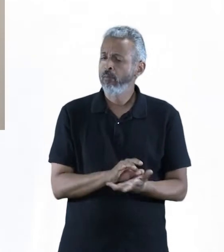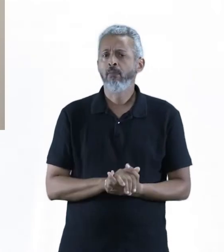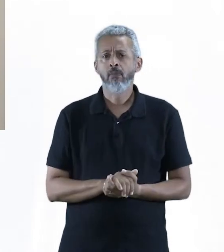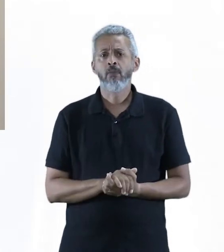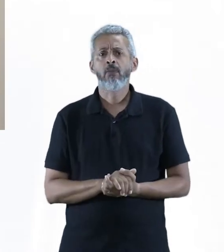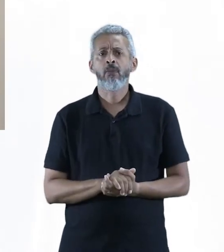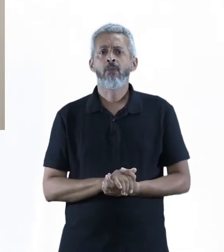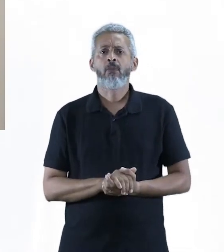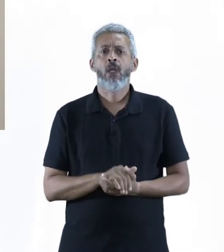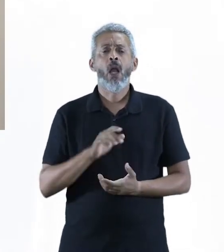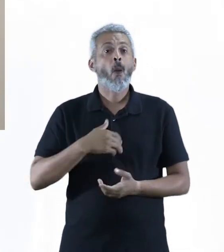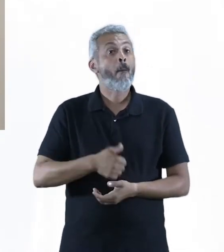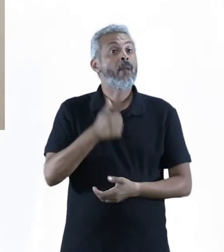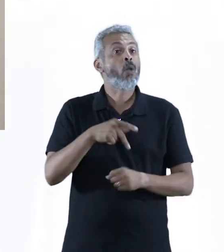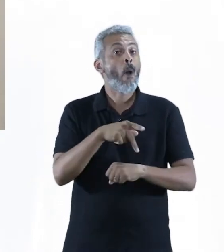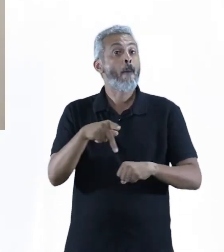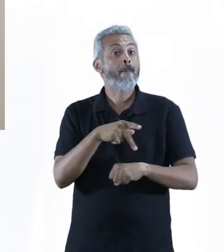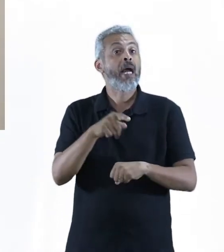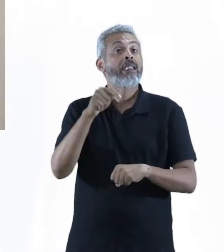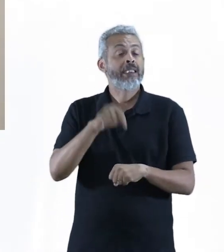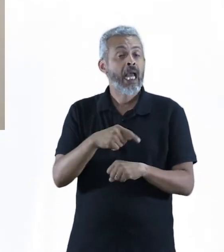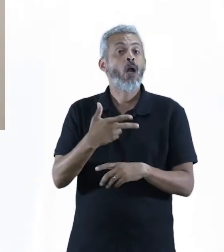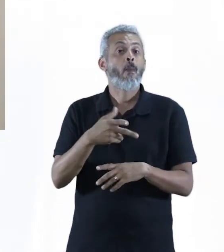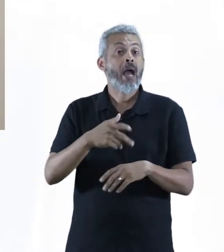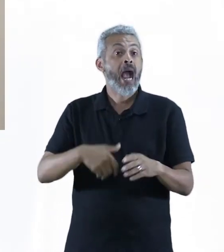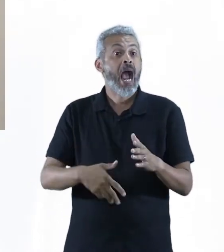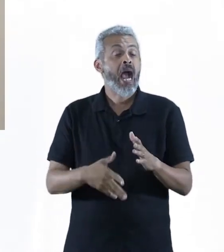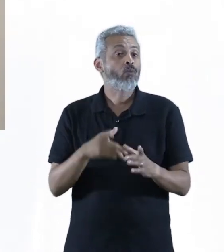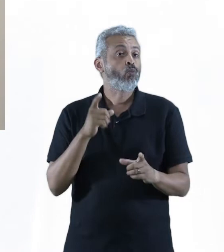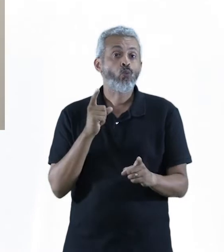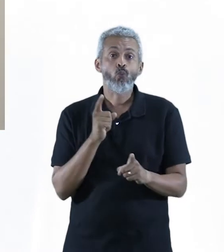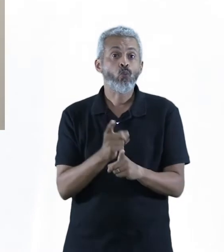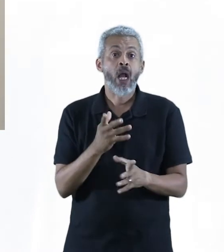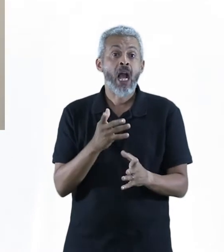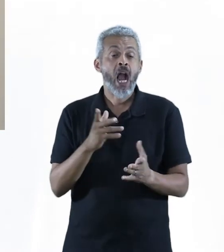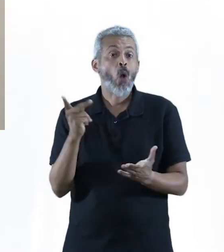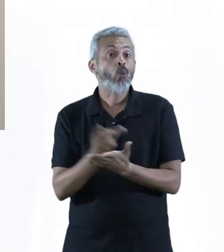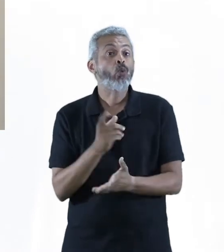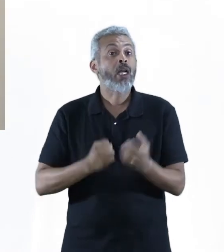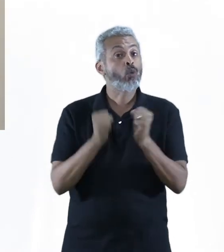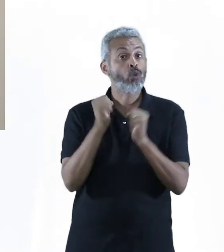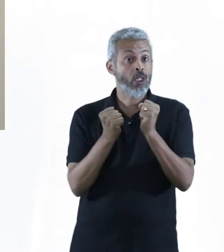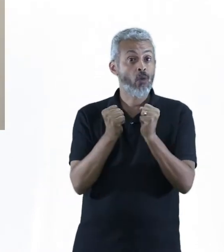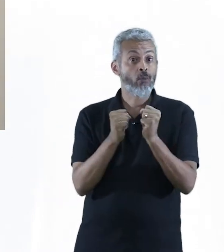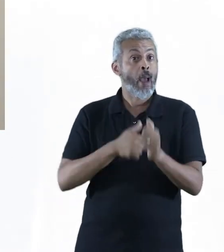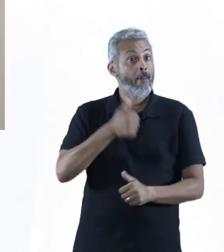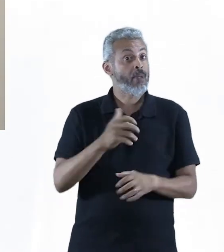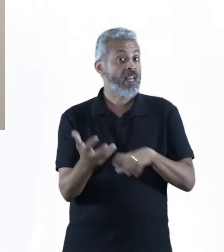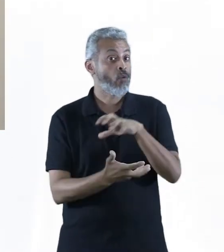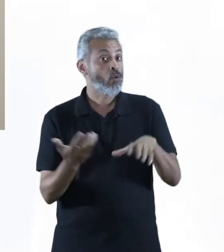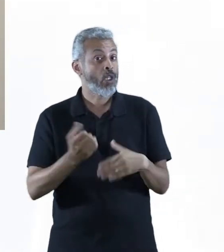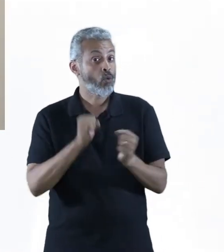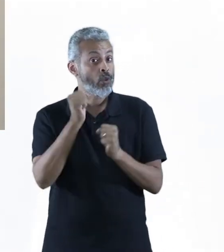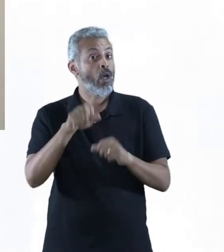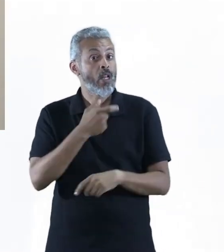falar que a Inglaterra foi o primeiro país a se tornar um país industrializado. A primeira revolução industrial ocorre na Inglaterra,